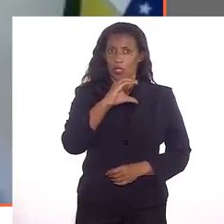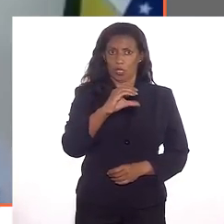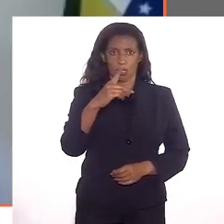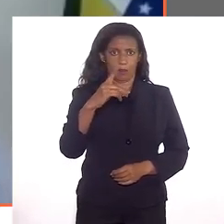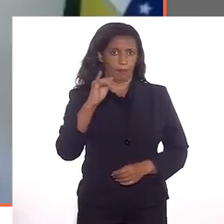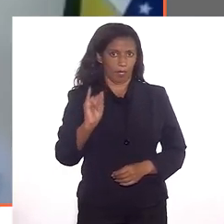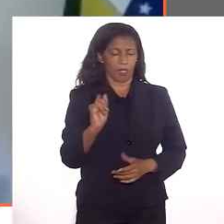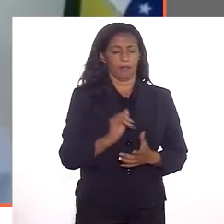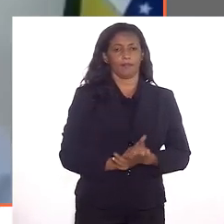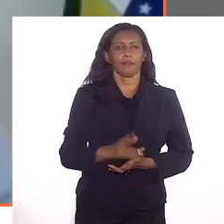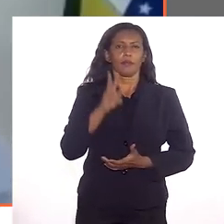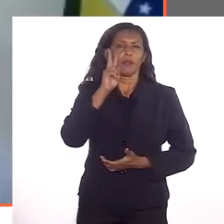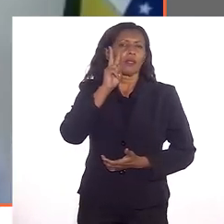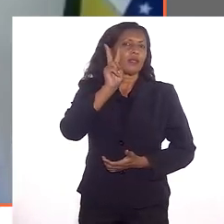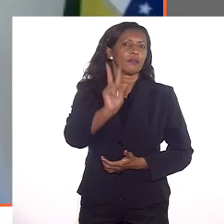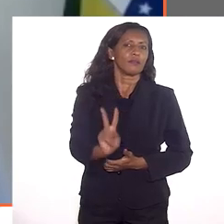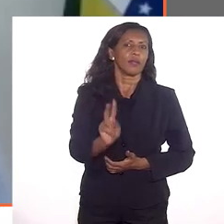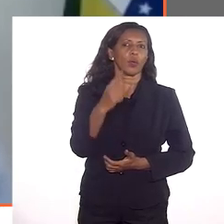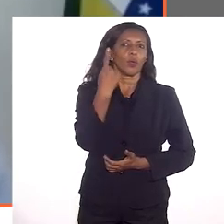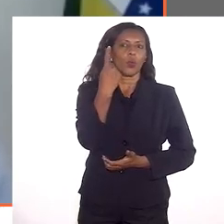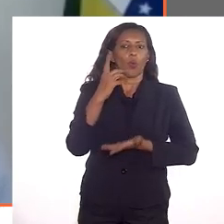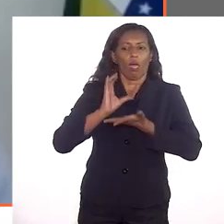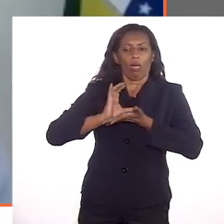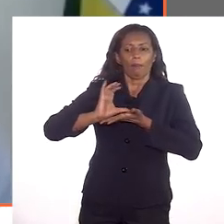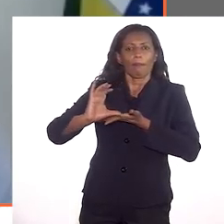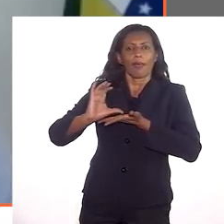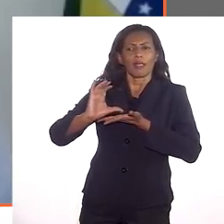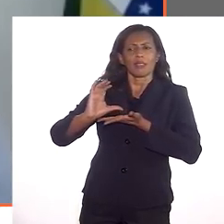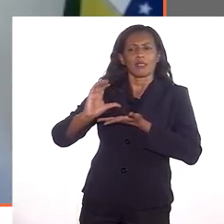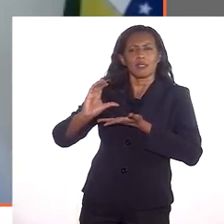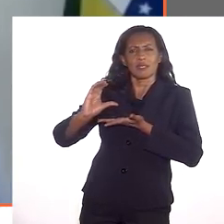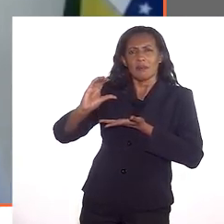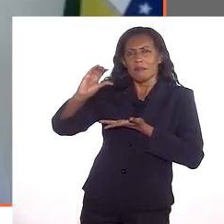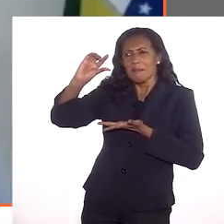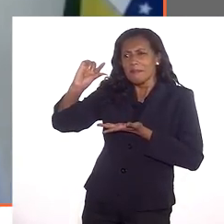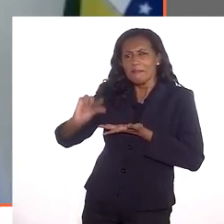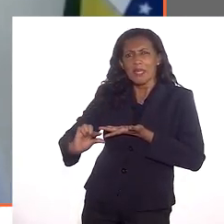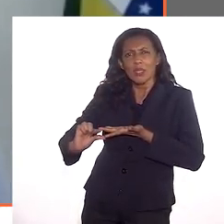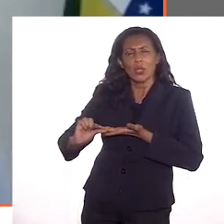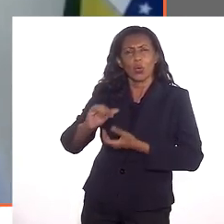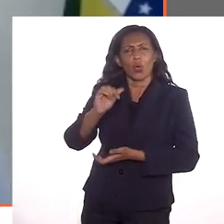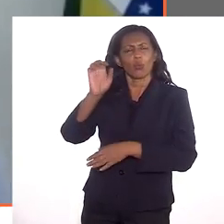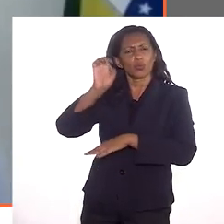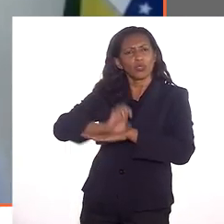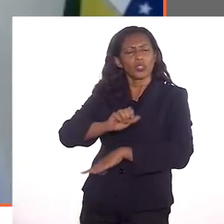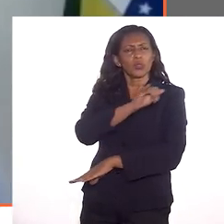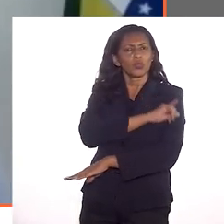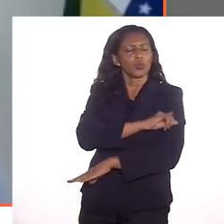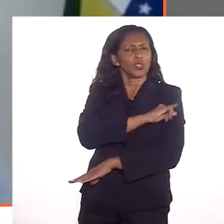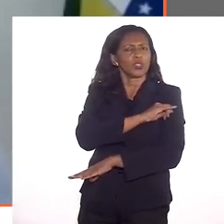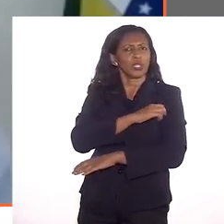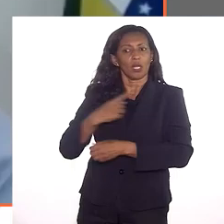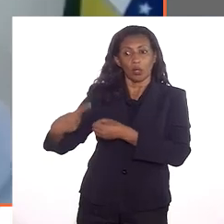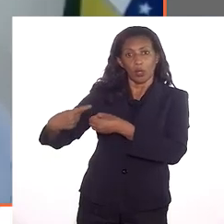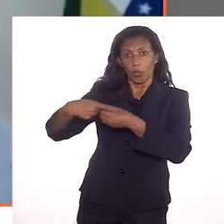CPI, que estava vendo um repasse a menor para o Estado do Rio de Janeiro e aos seus